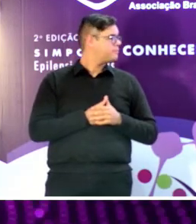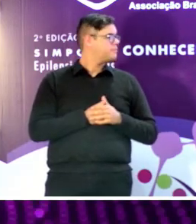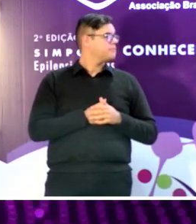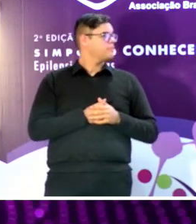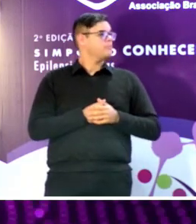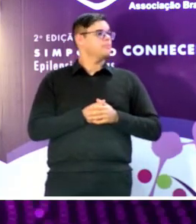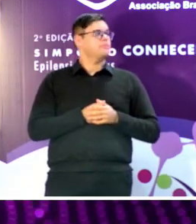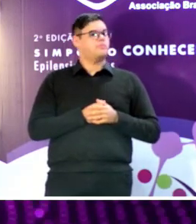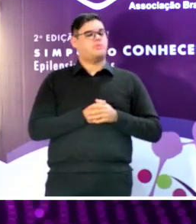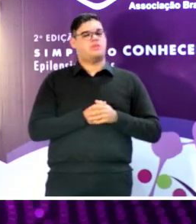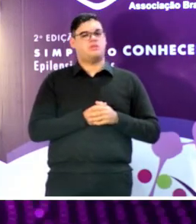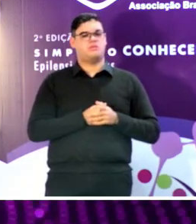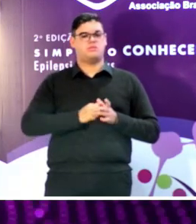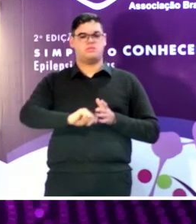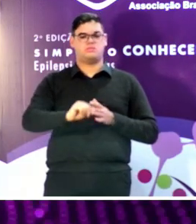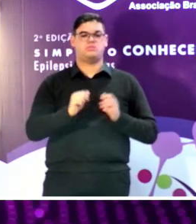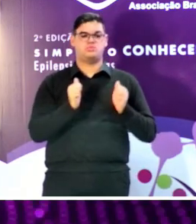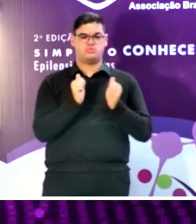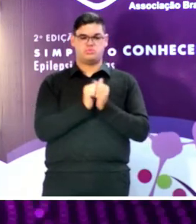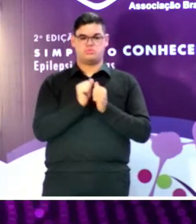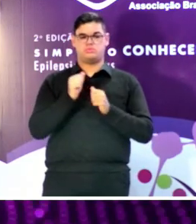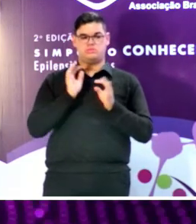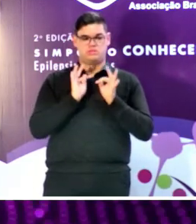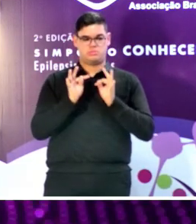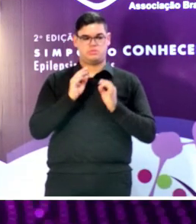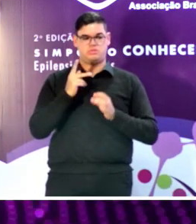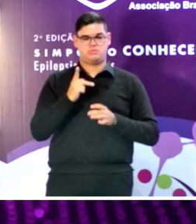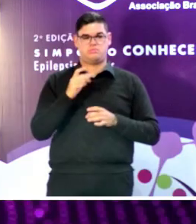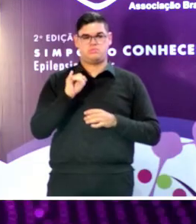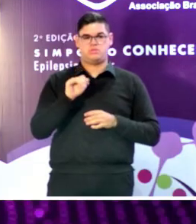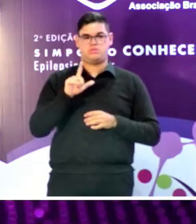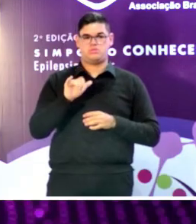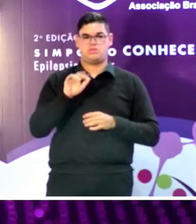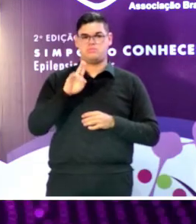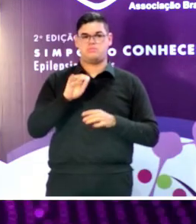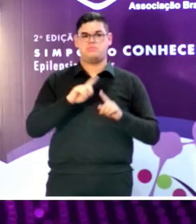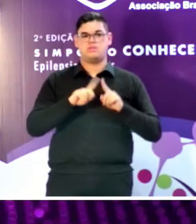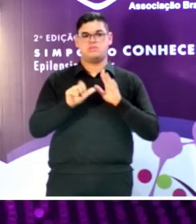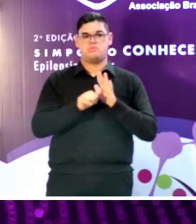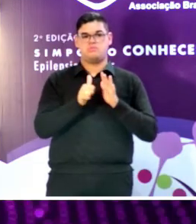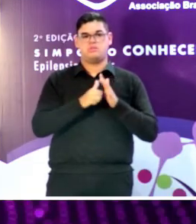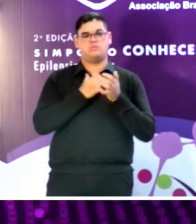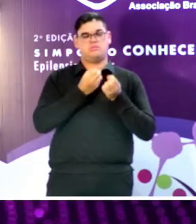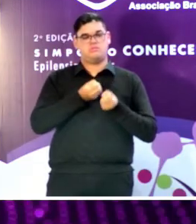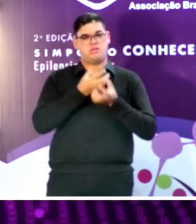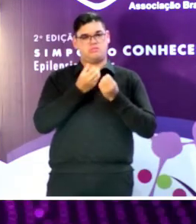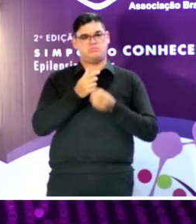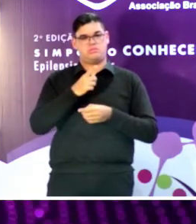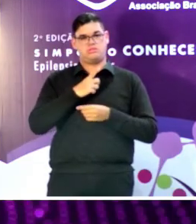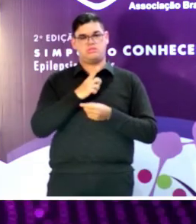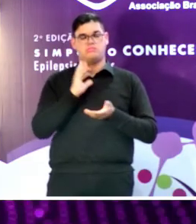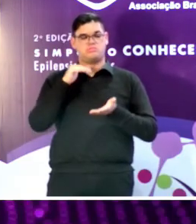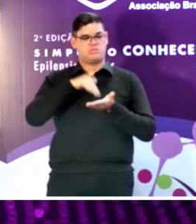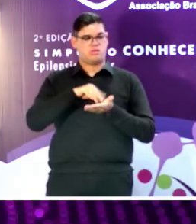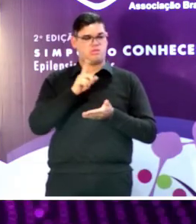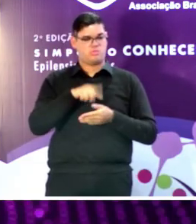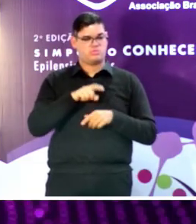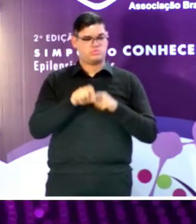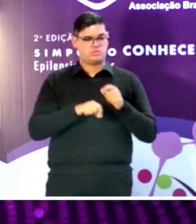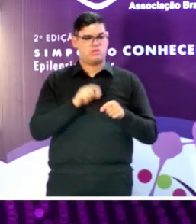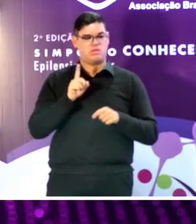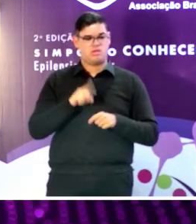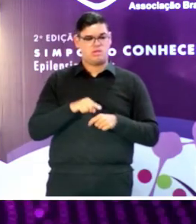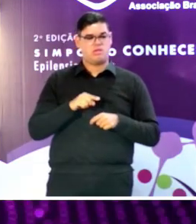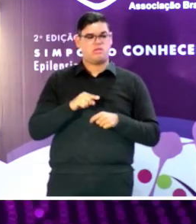de epilepsia com a pilocarpina, mas esses primeiros dados que a gente tem aqui agora ainda é na fase aguda. Tá? Então, é após a